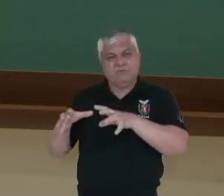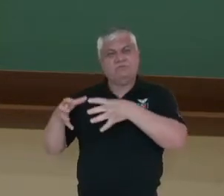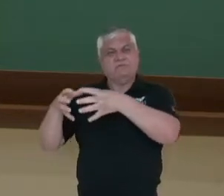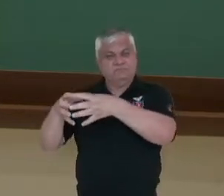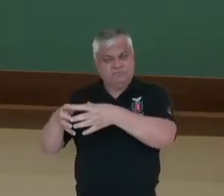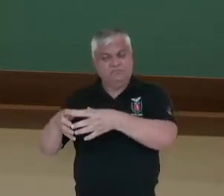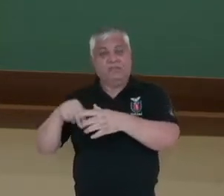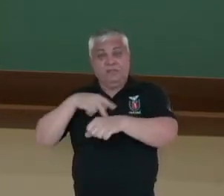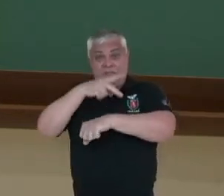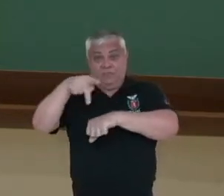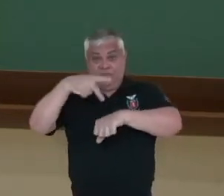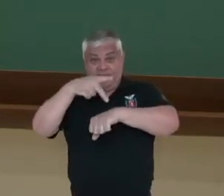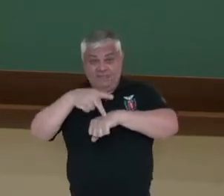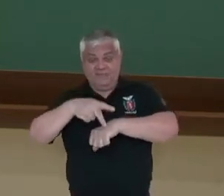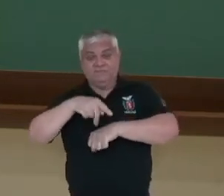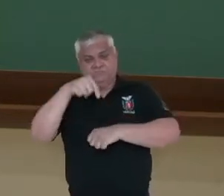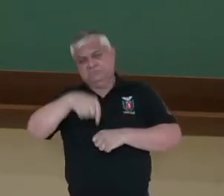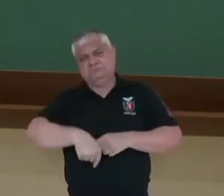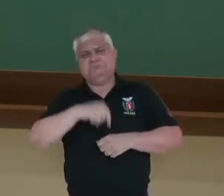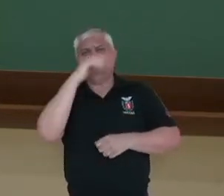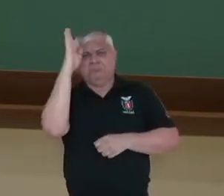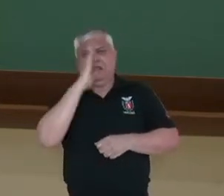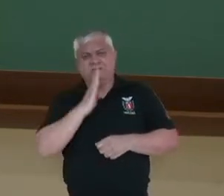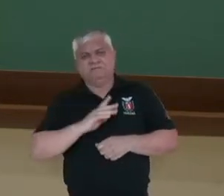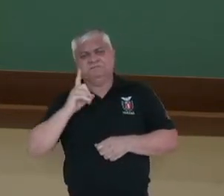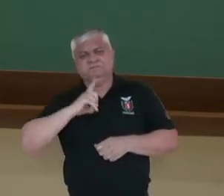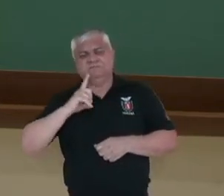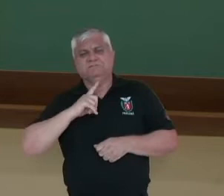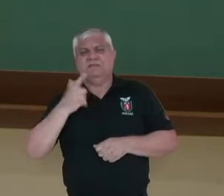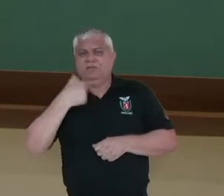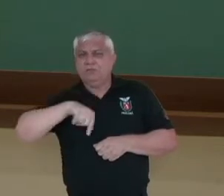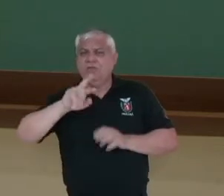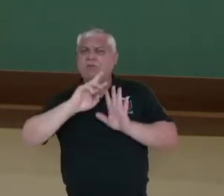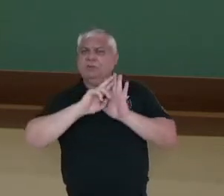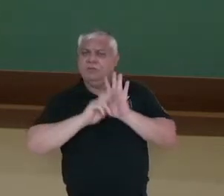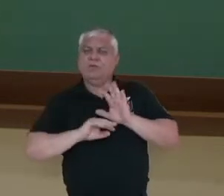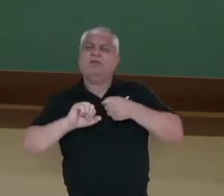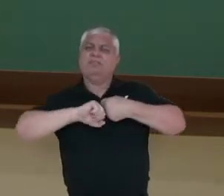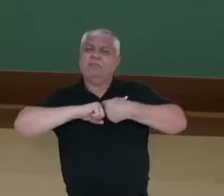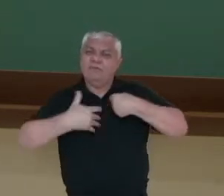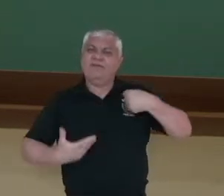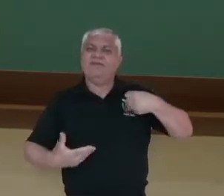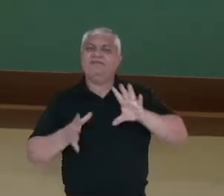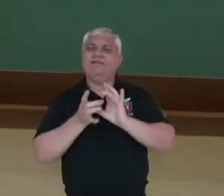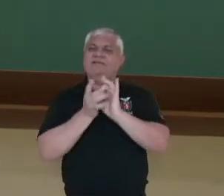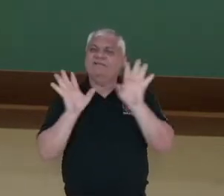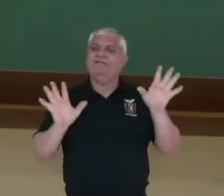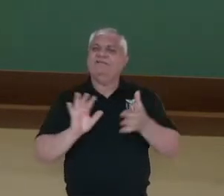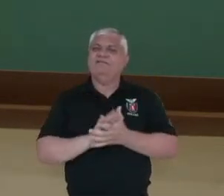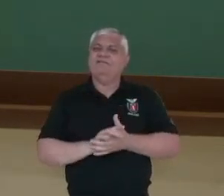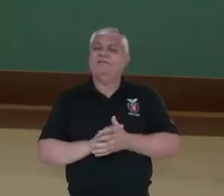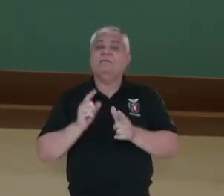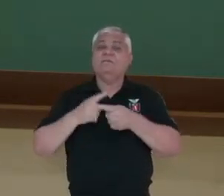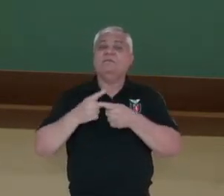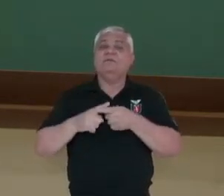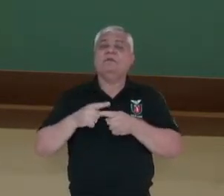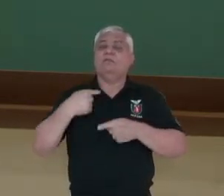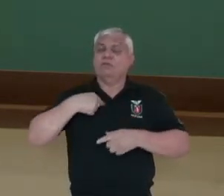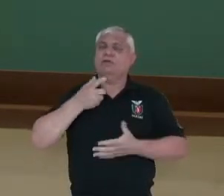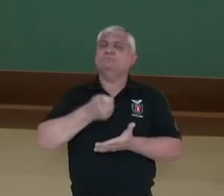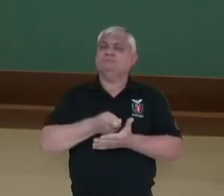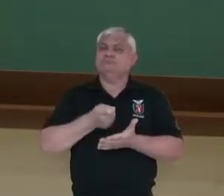No país, no Brasil, por exemplo, estamos no regime democrático. Isso significa que